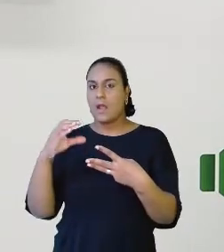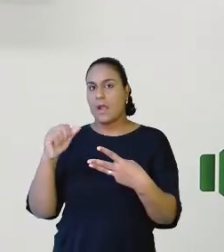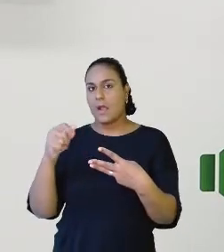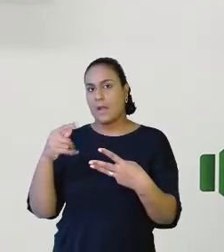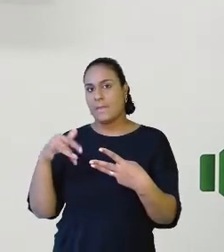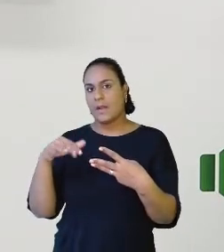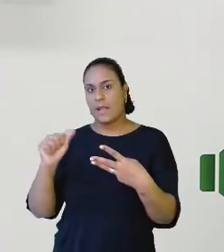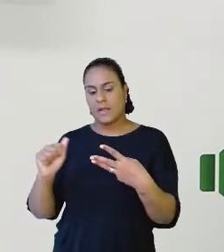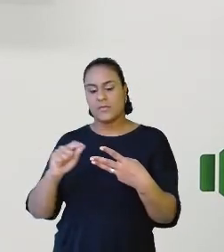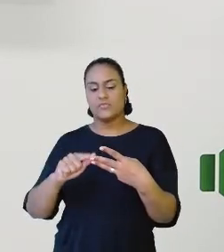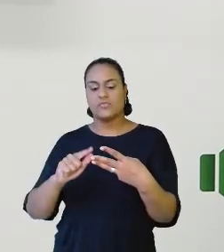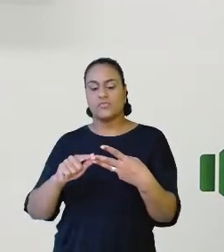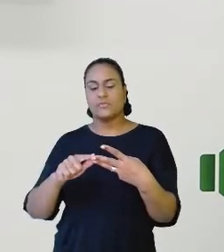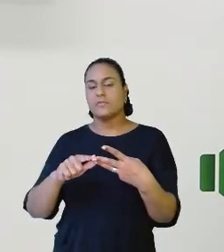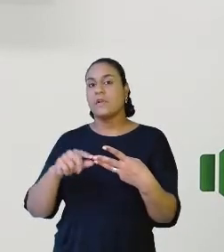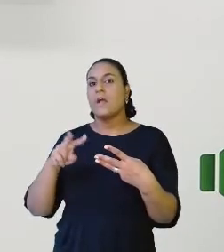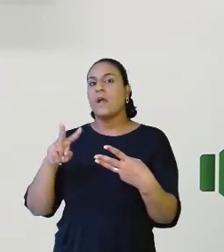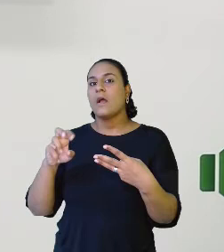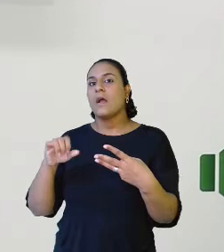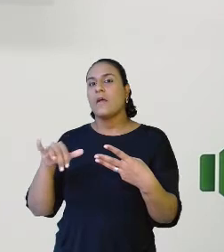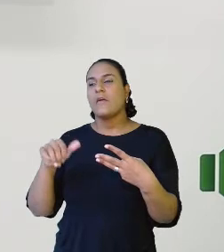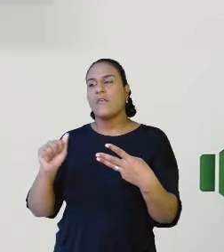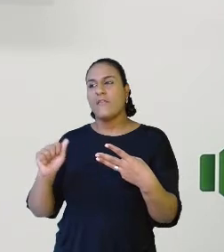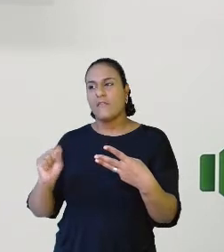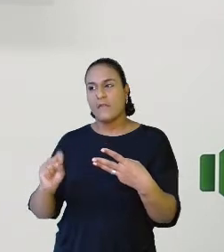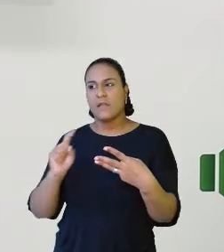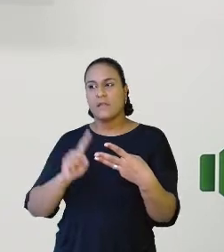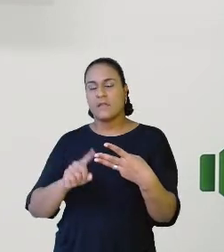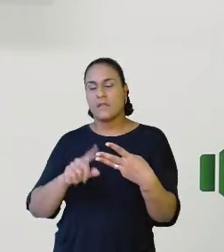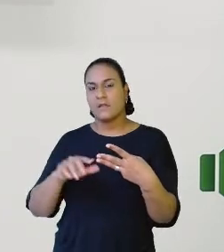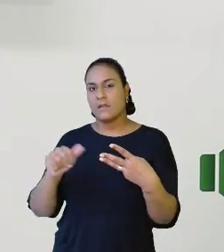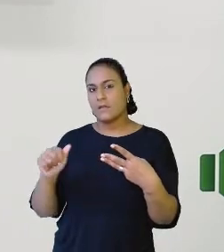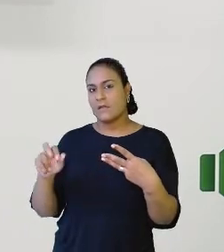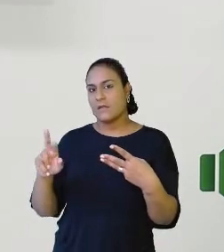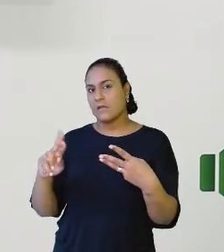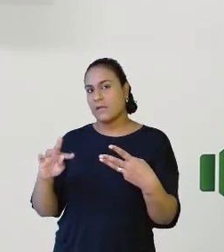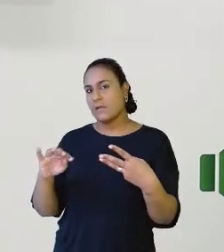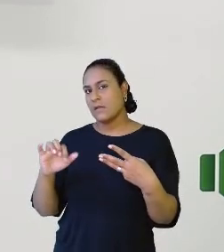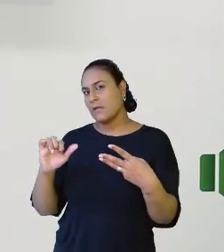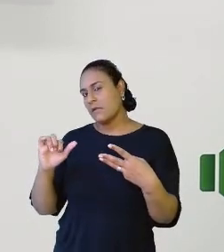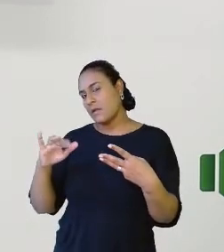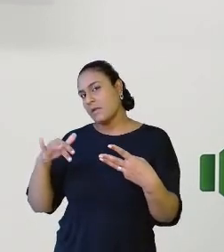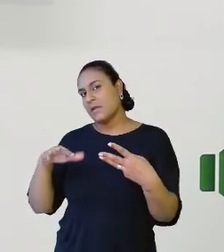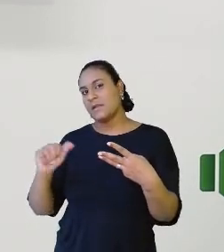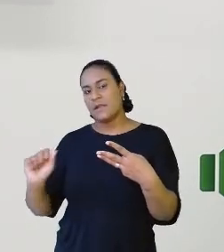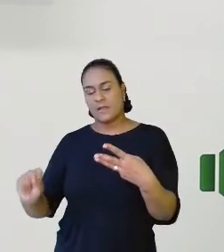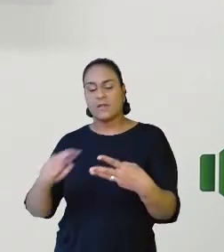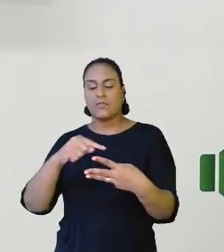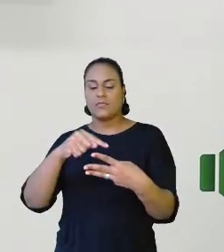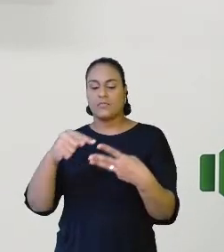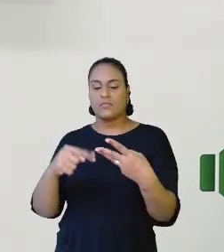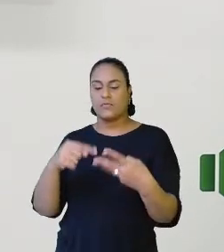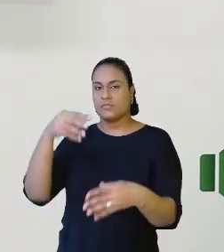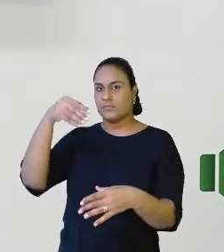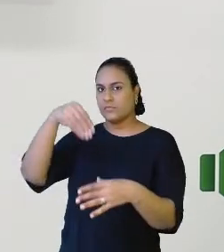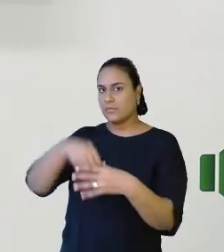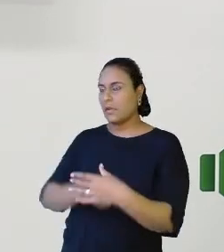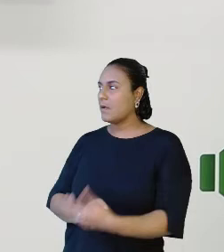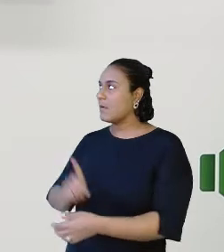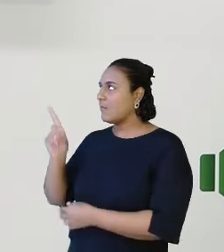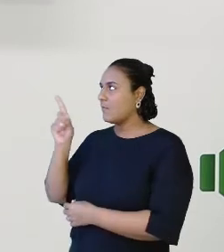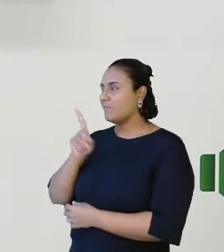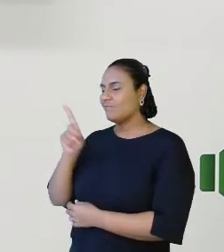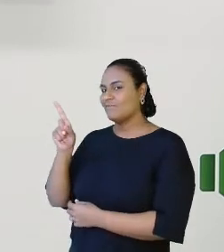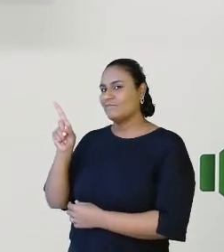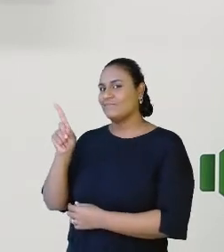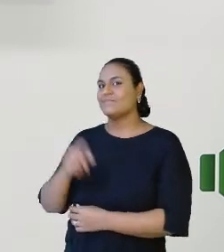e as veias. Beleza, esses são os elementos que compõem o nosso sistema